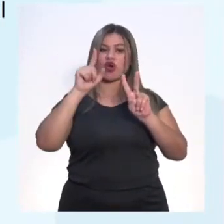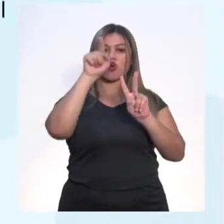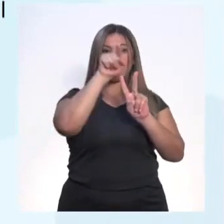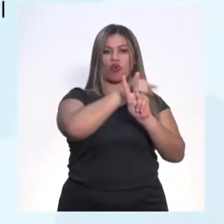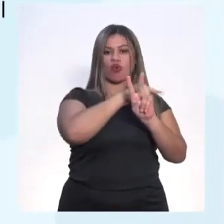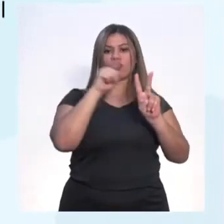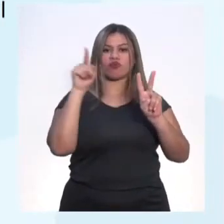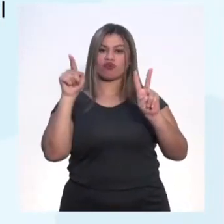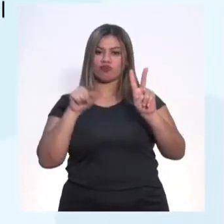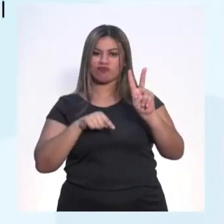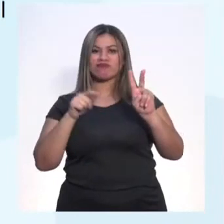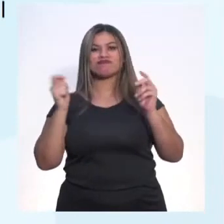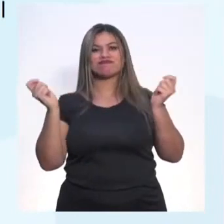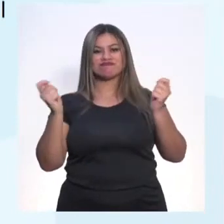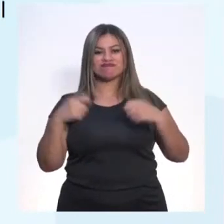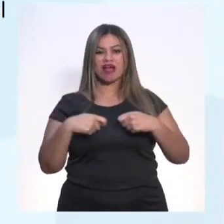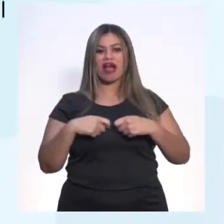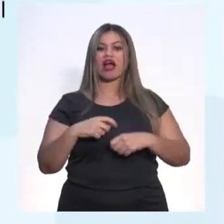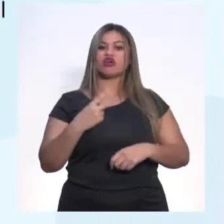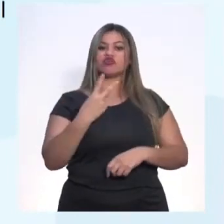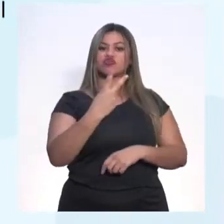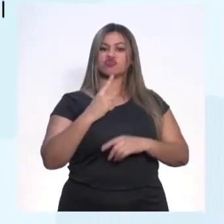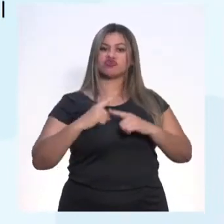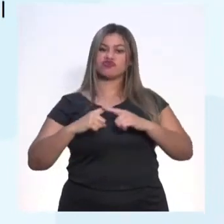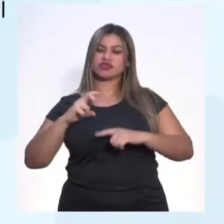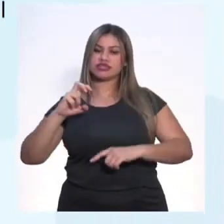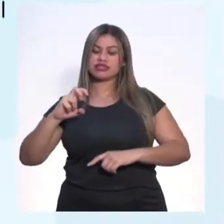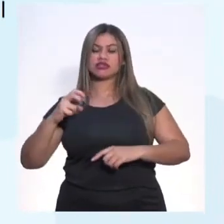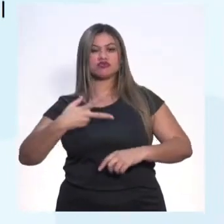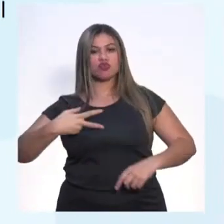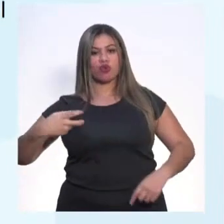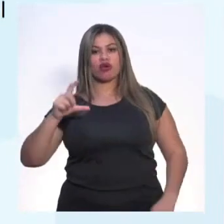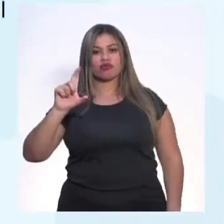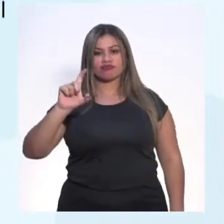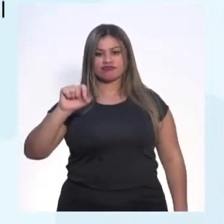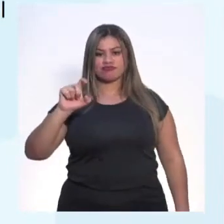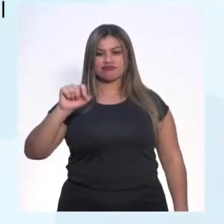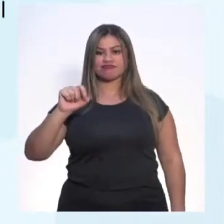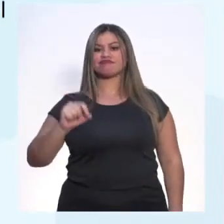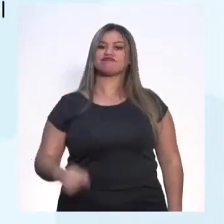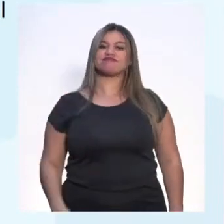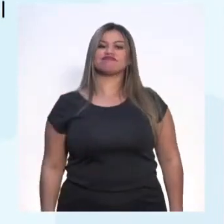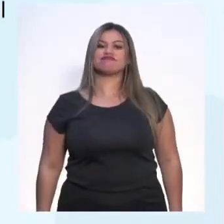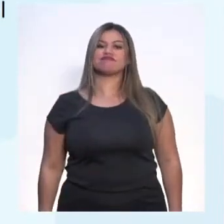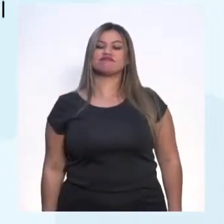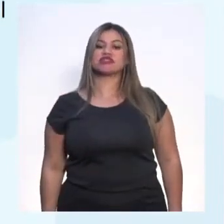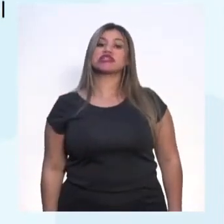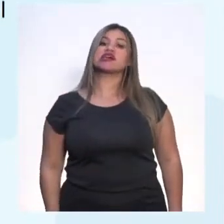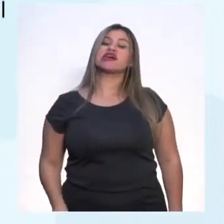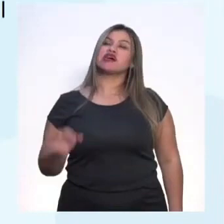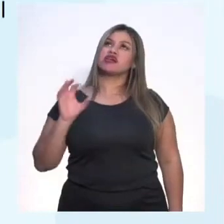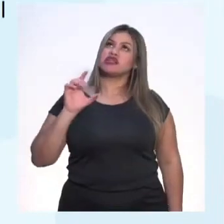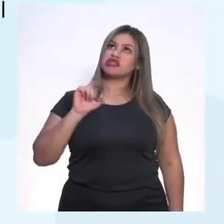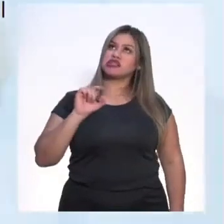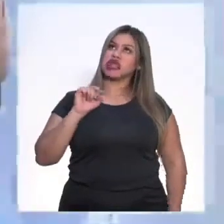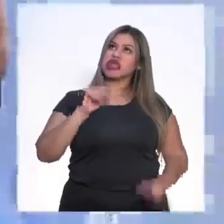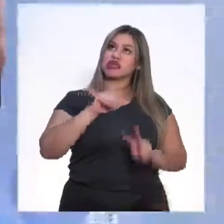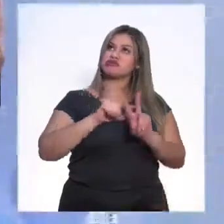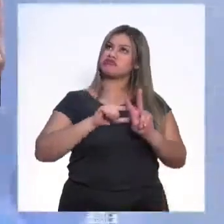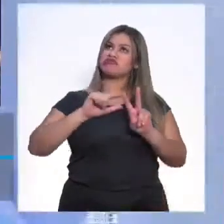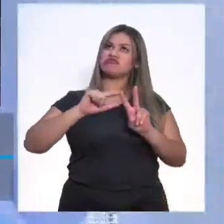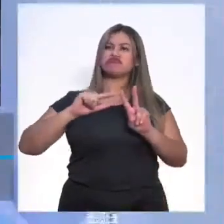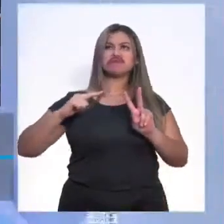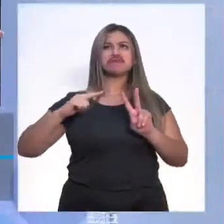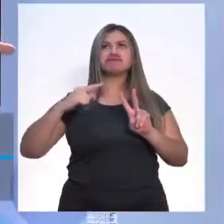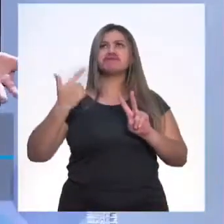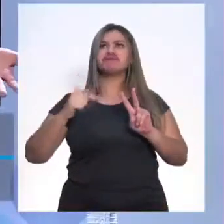sobrar apenas 2 vezes 5, que é 10. Aí você fala assim, 10?